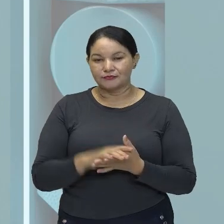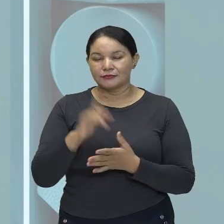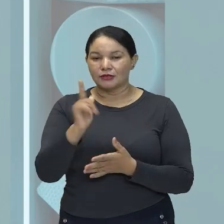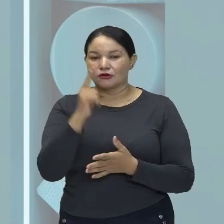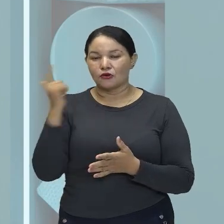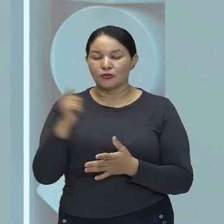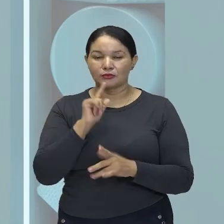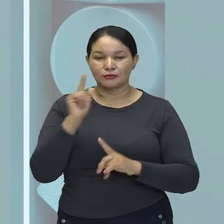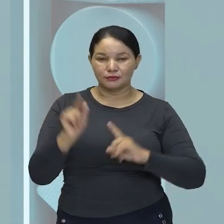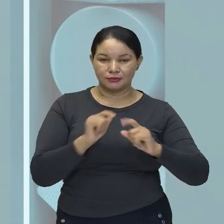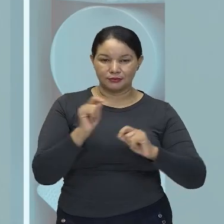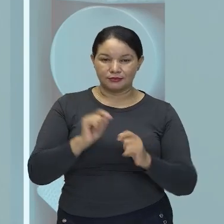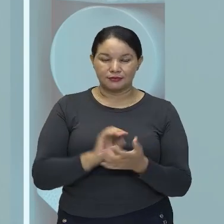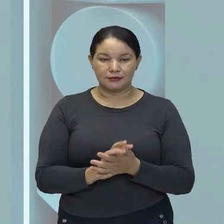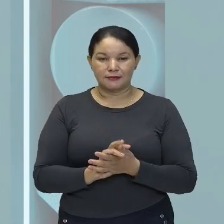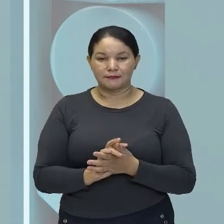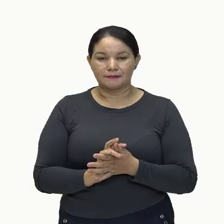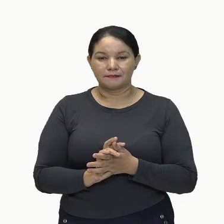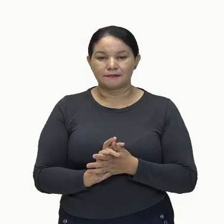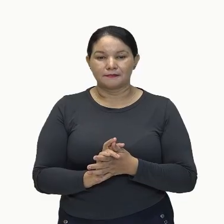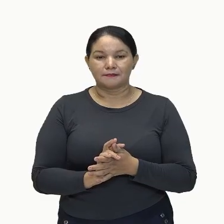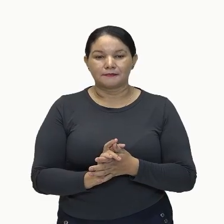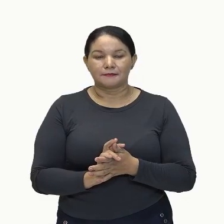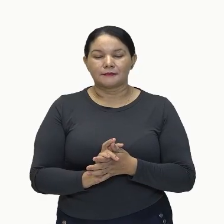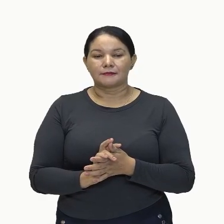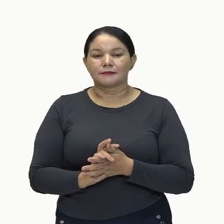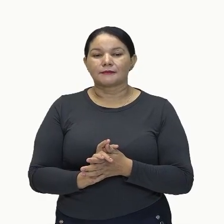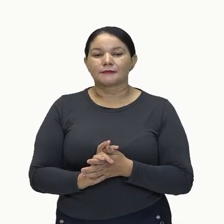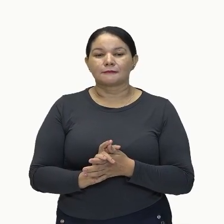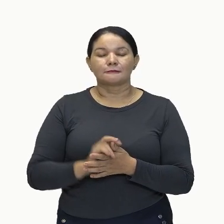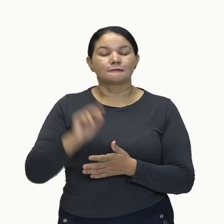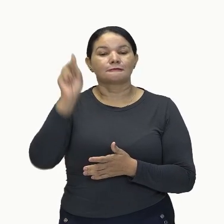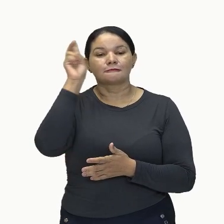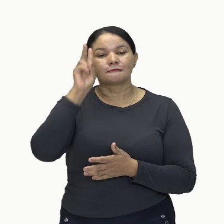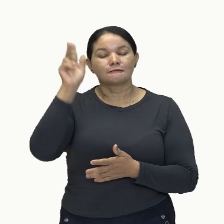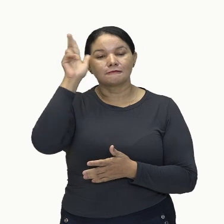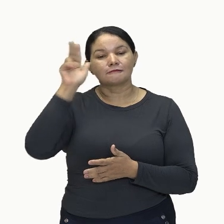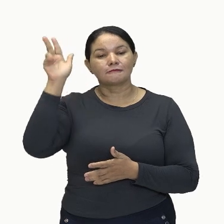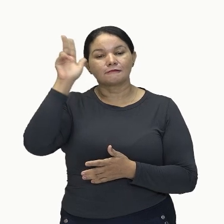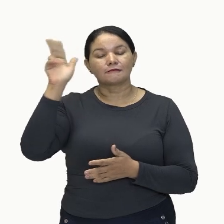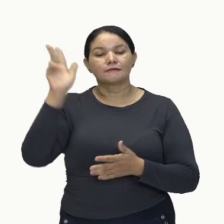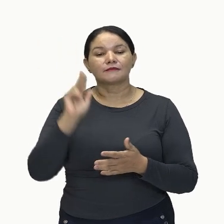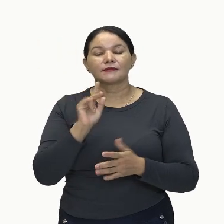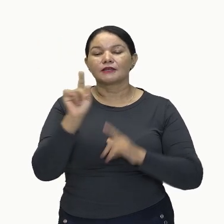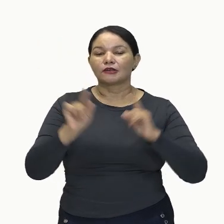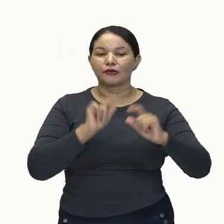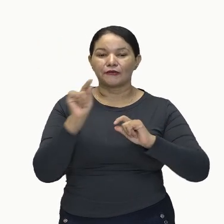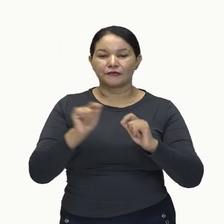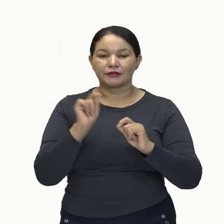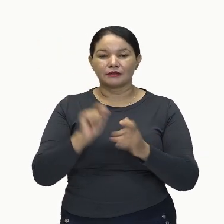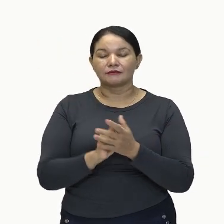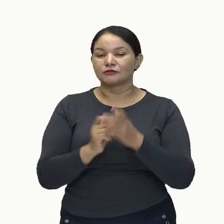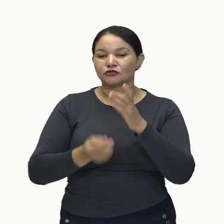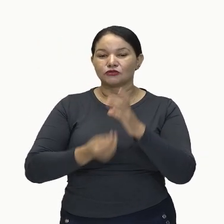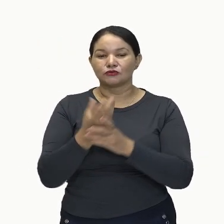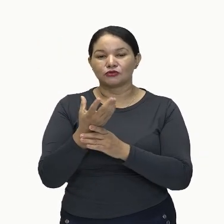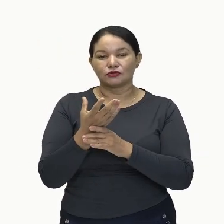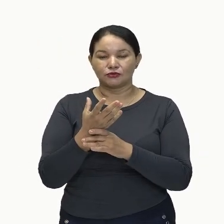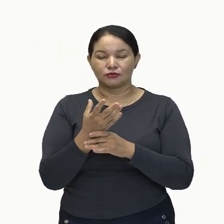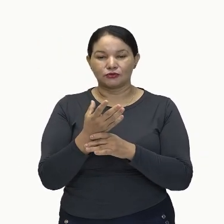vanguarda cultural, surrealismo. E o que foi o surrealismo? O surrealismo surgiu